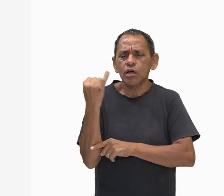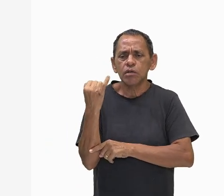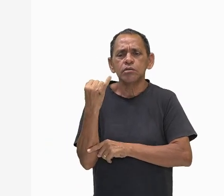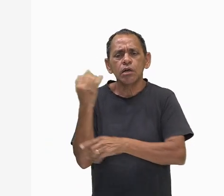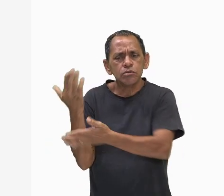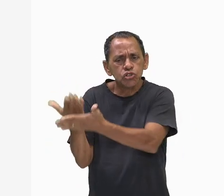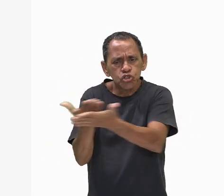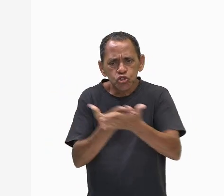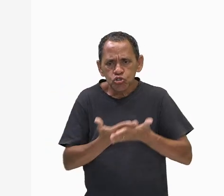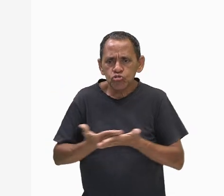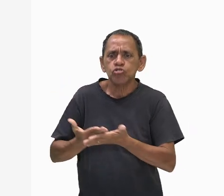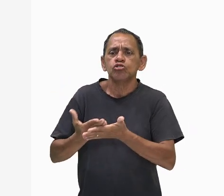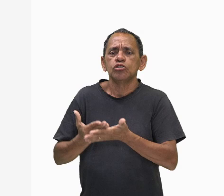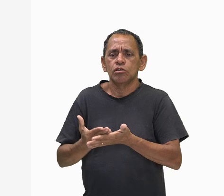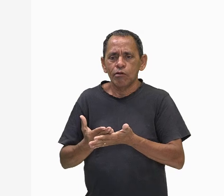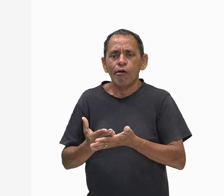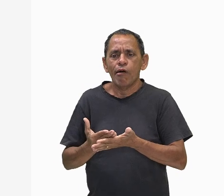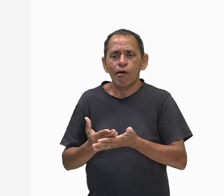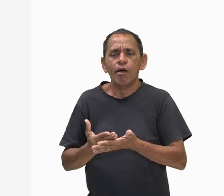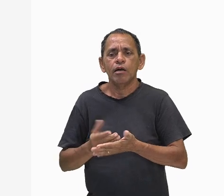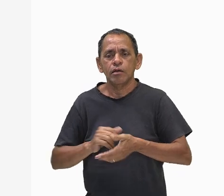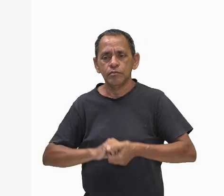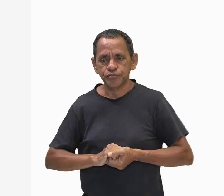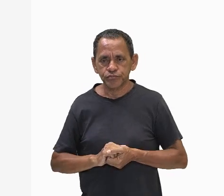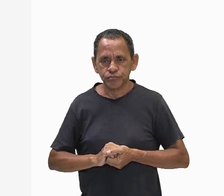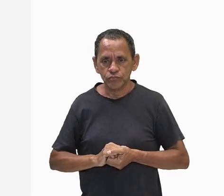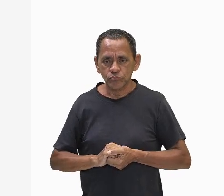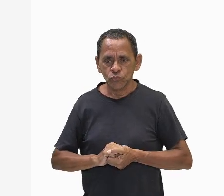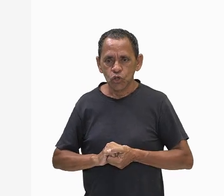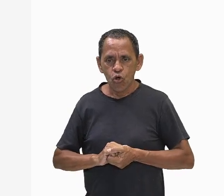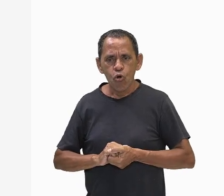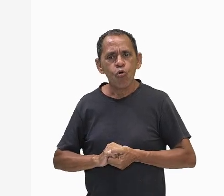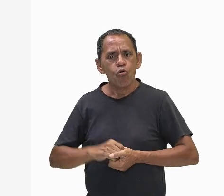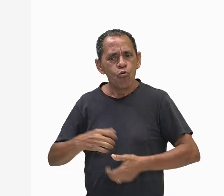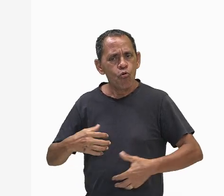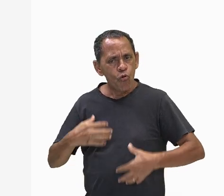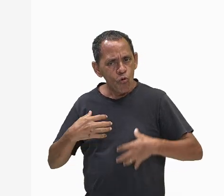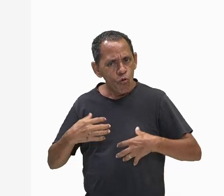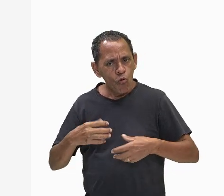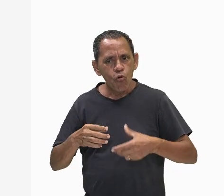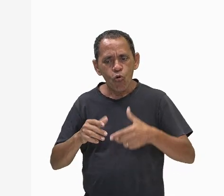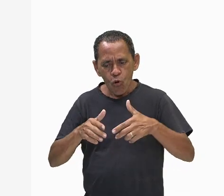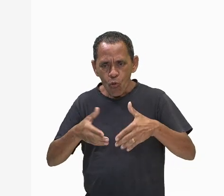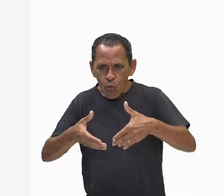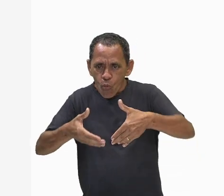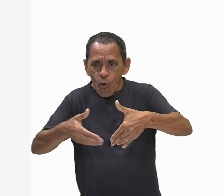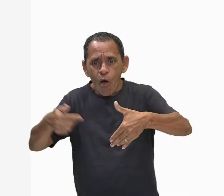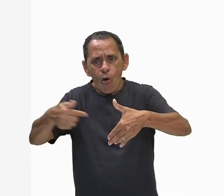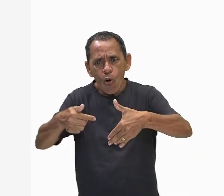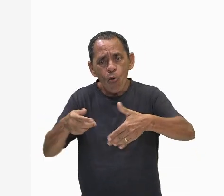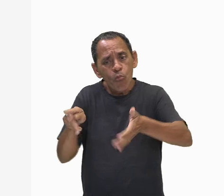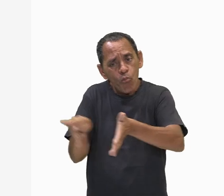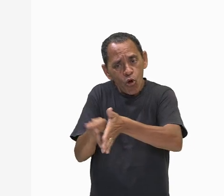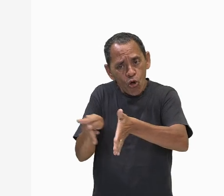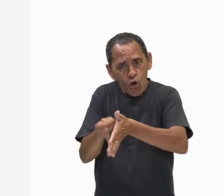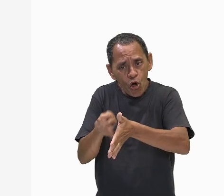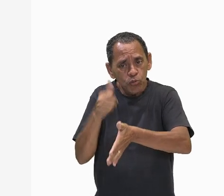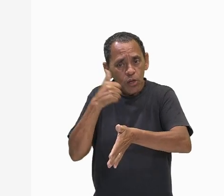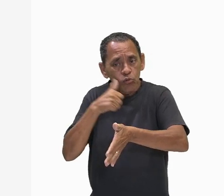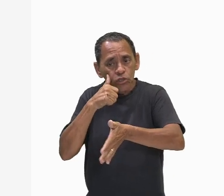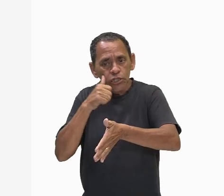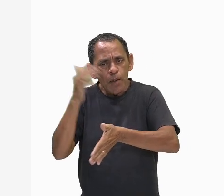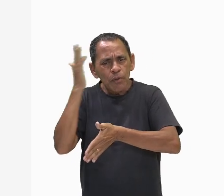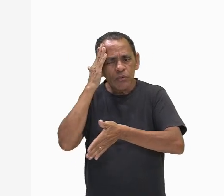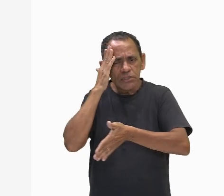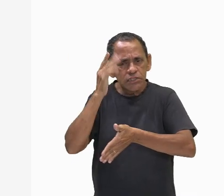aparelho reprodutor feminino e, em seguida, apontando a necessidade fisiológica para o entendimento